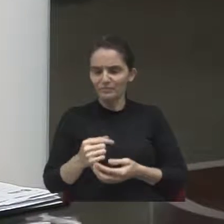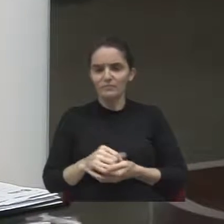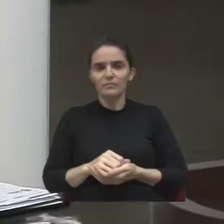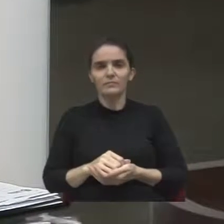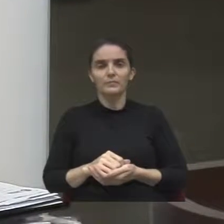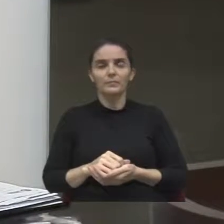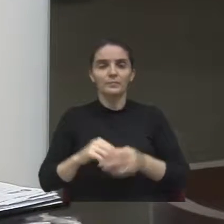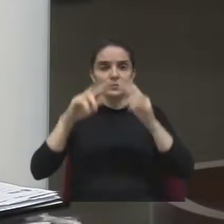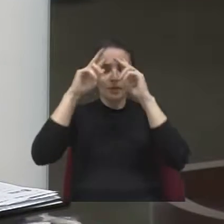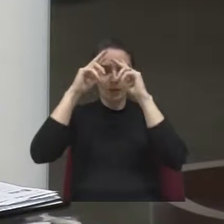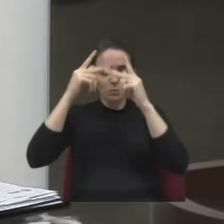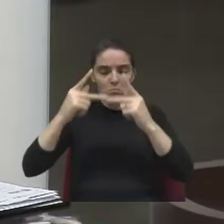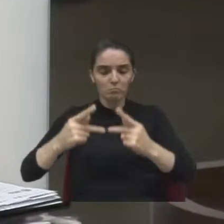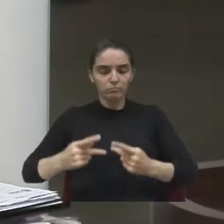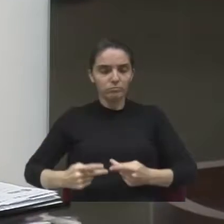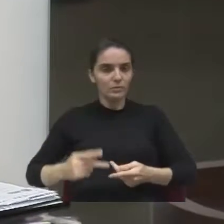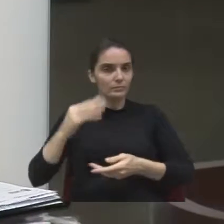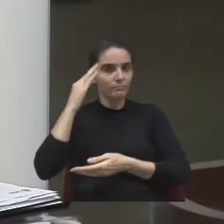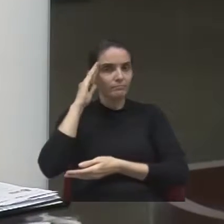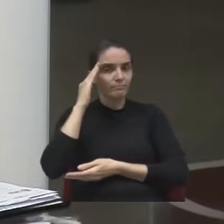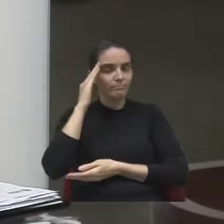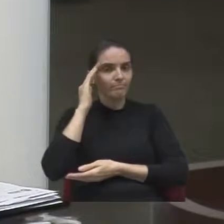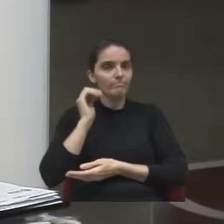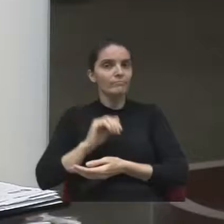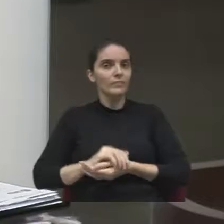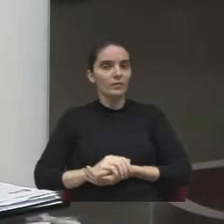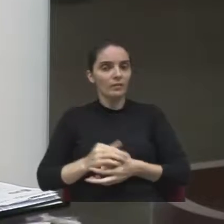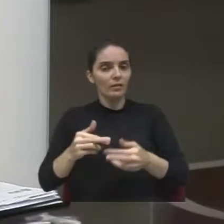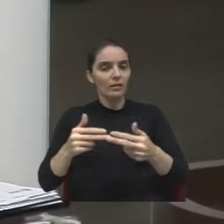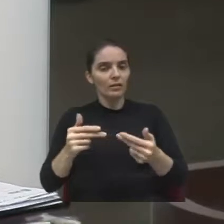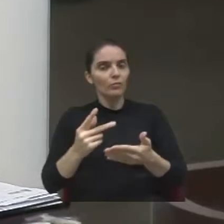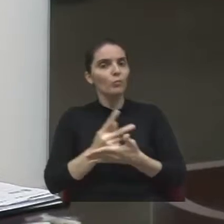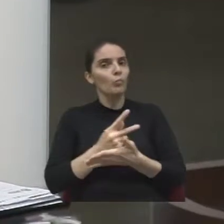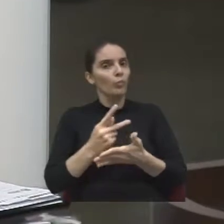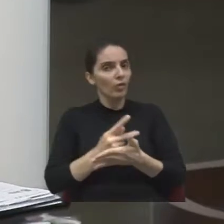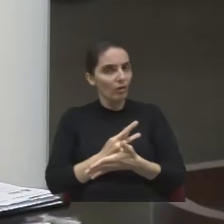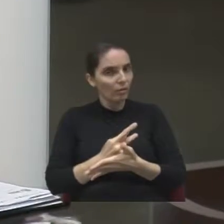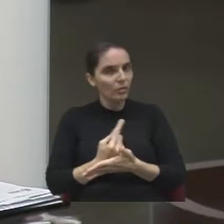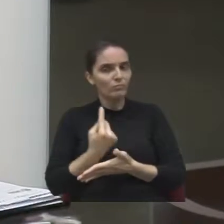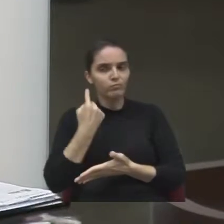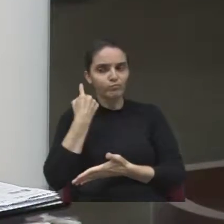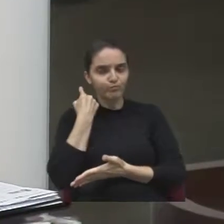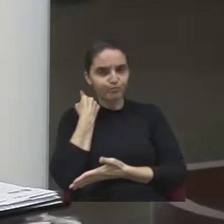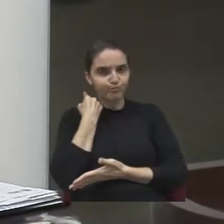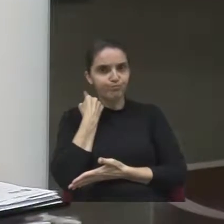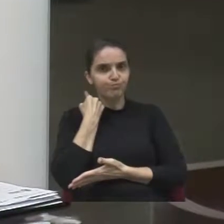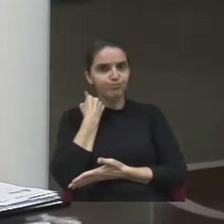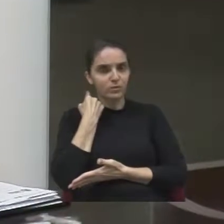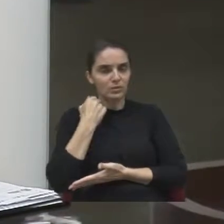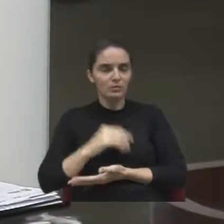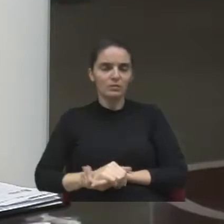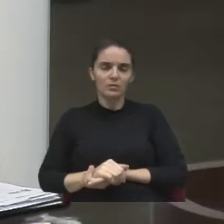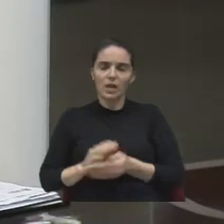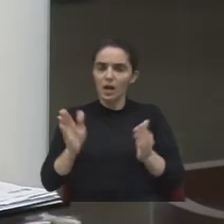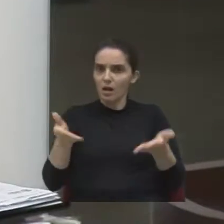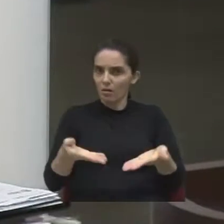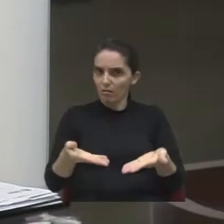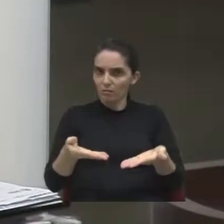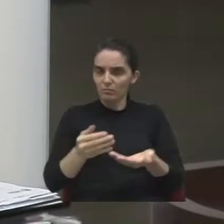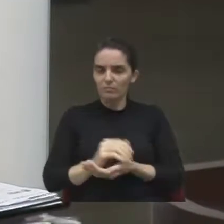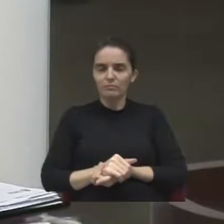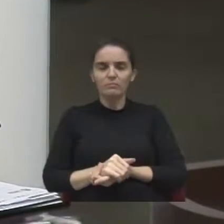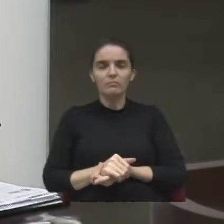entender até os erros que fizemos. E creio que hoje